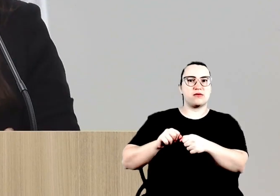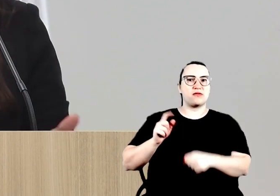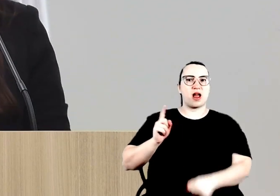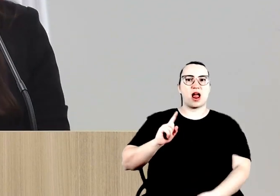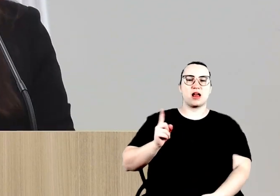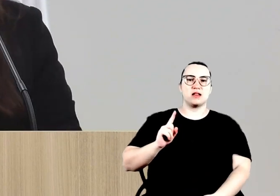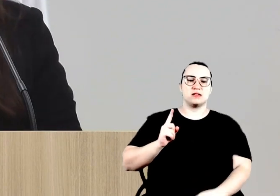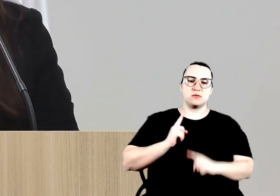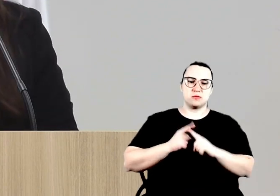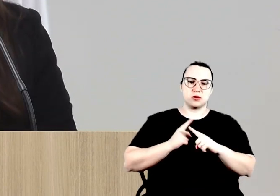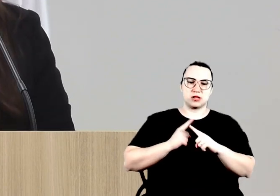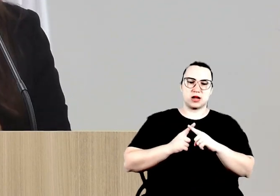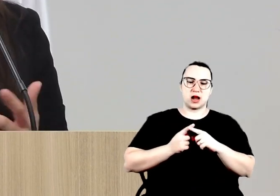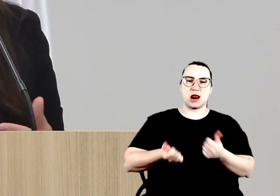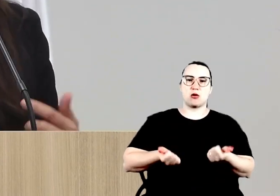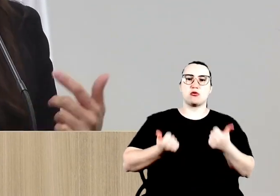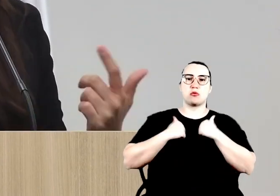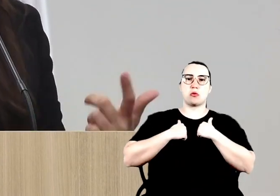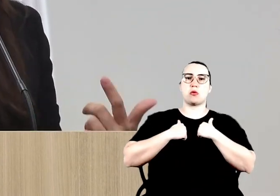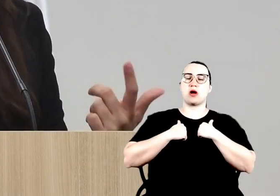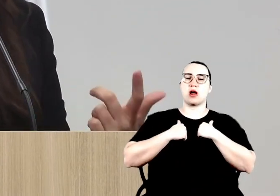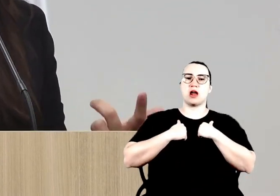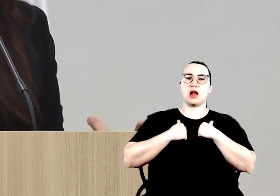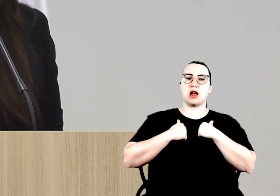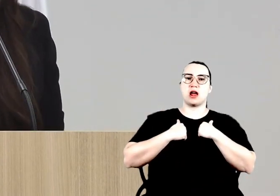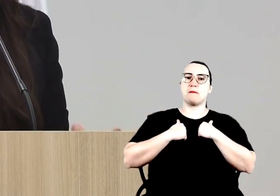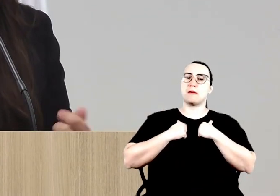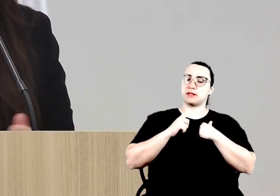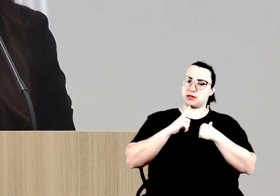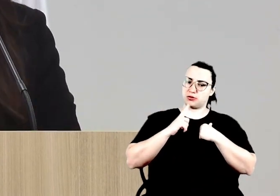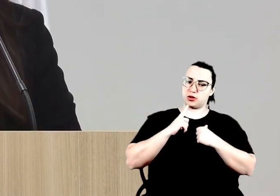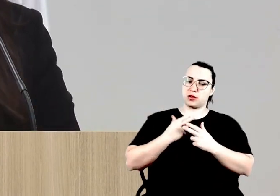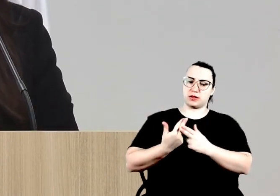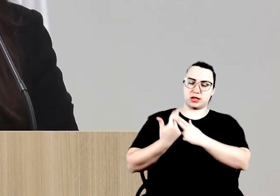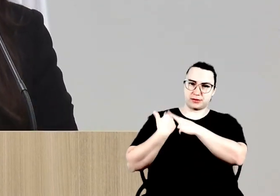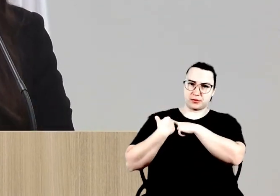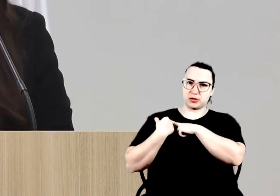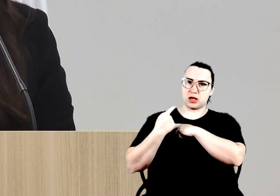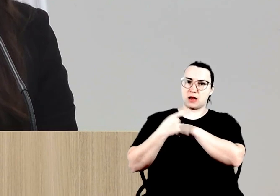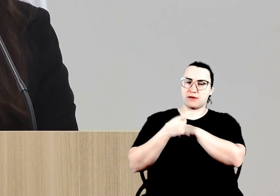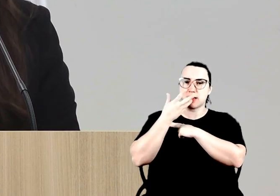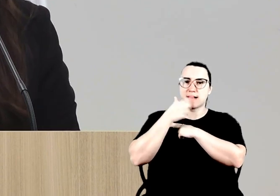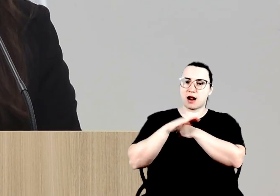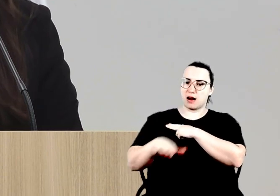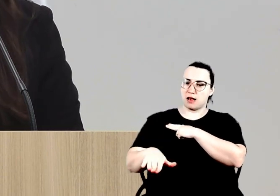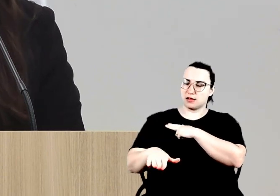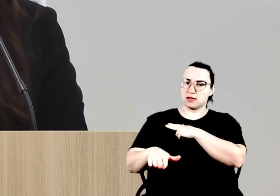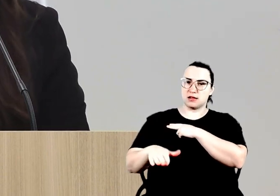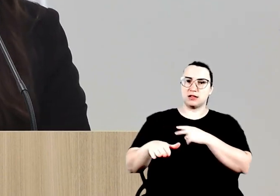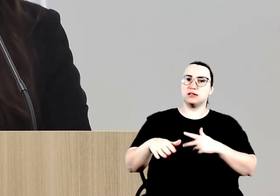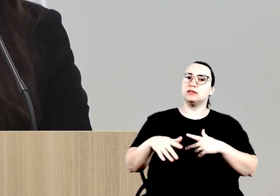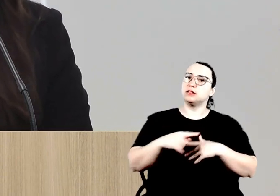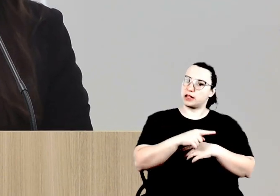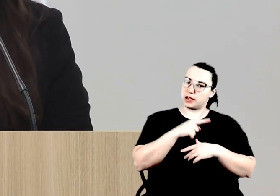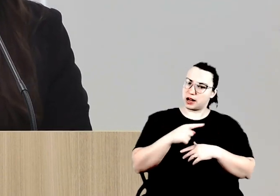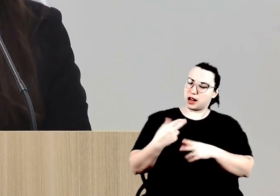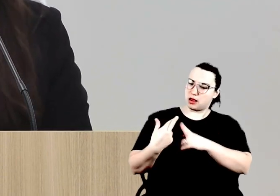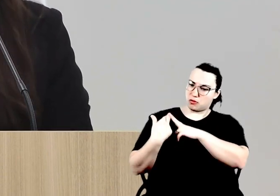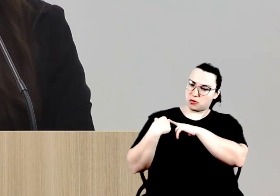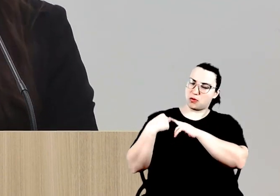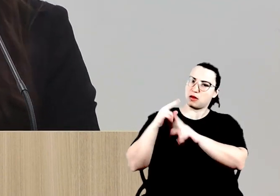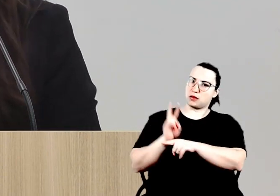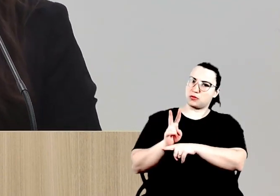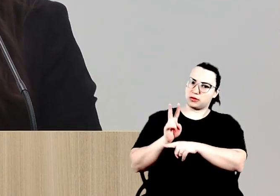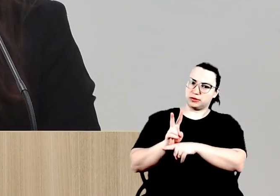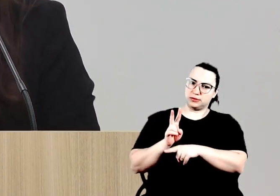Porque ela foi omissa. Só que ela tinha uma responsabilidade em torno daquela criança. Ela exercia a função protetiva, que